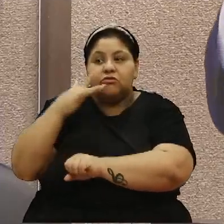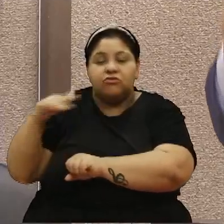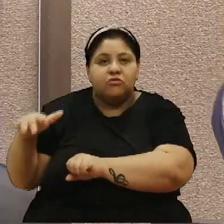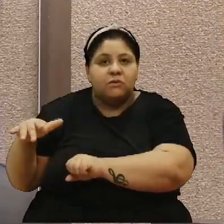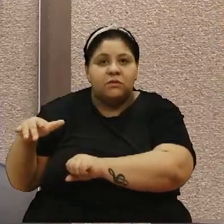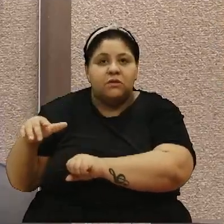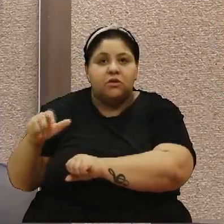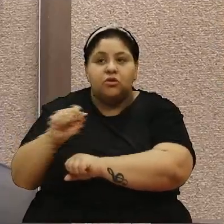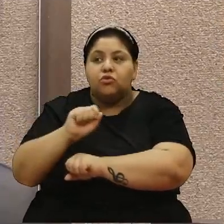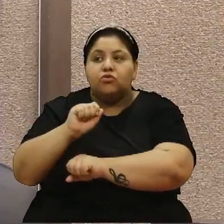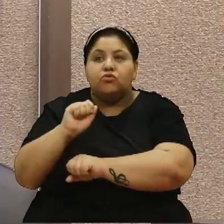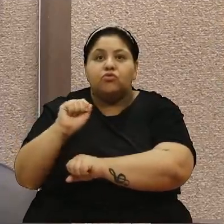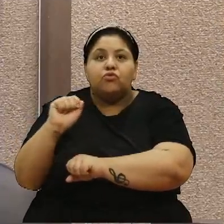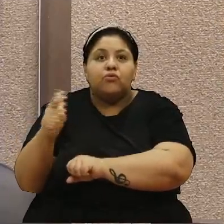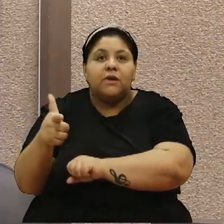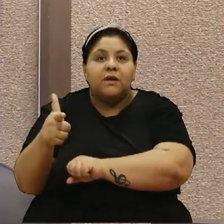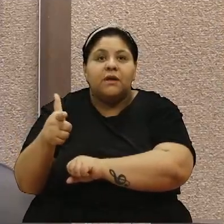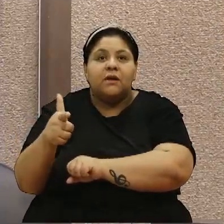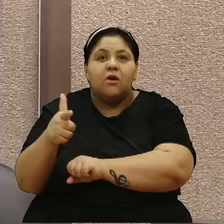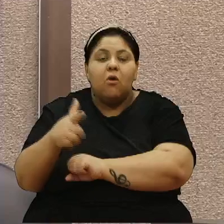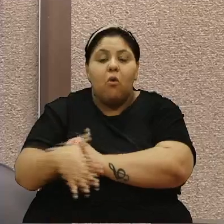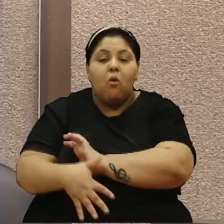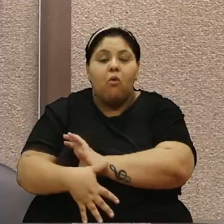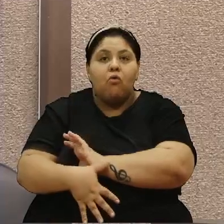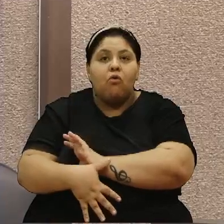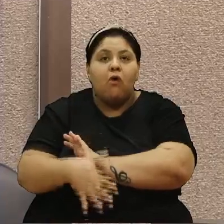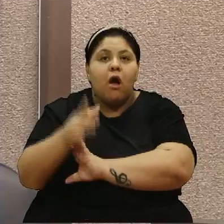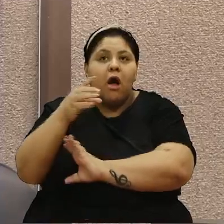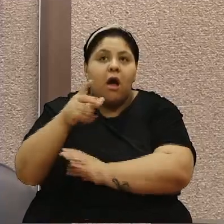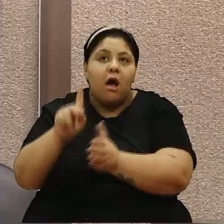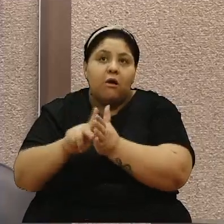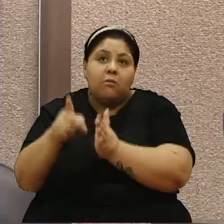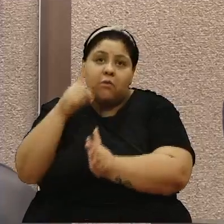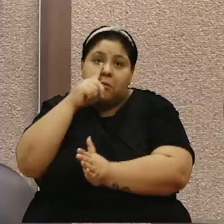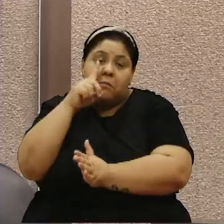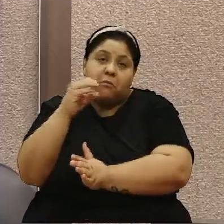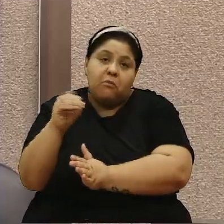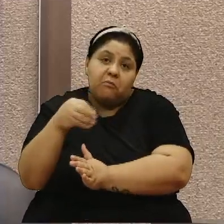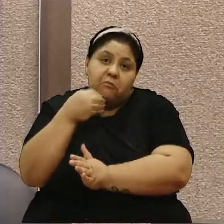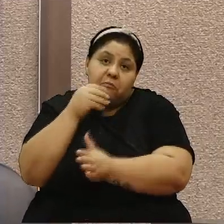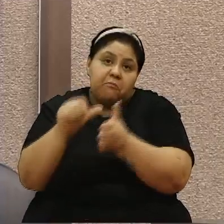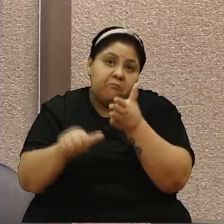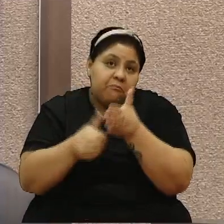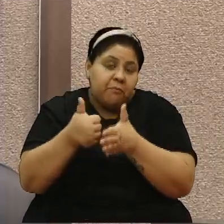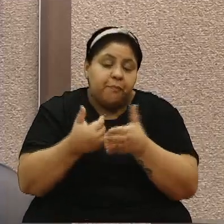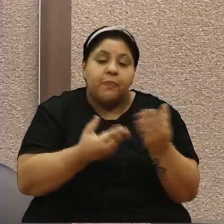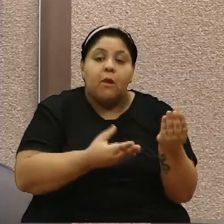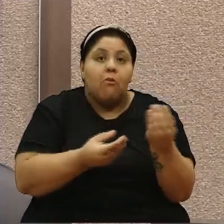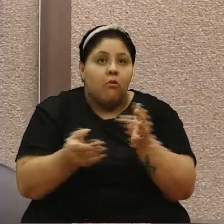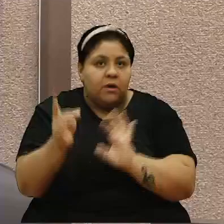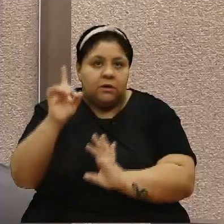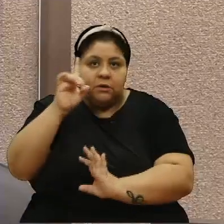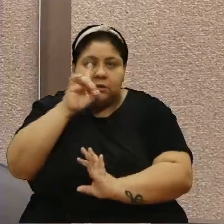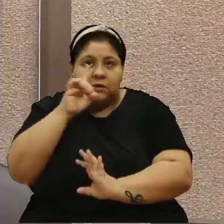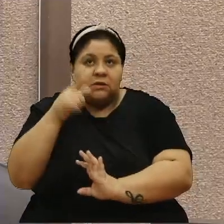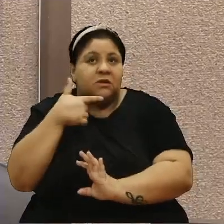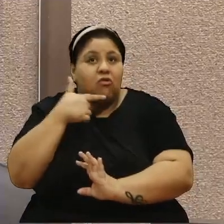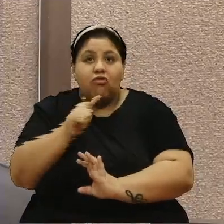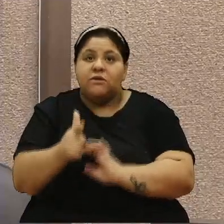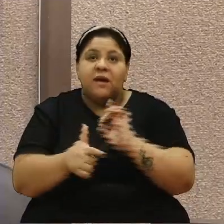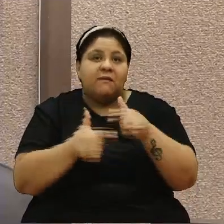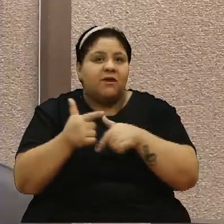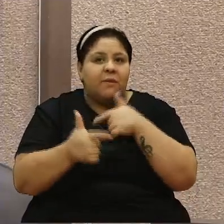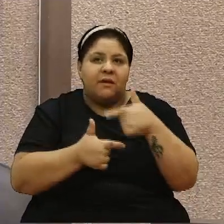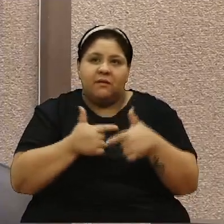as próprias mães deles? Está aí uma oportunidade de melhoria. Muitas dessas mães nem conseguem